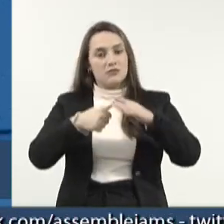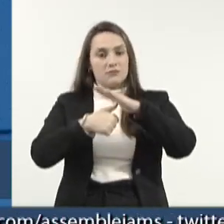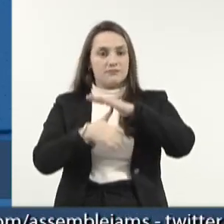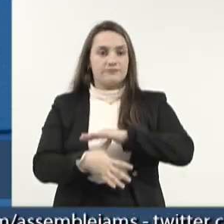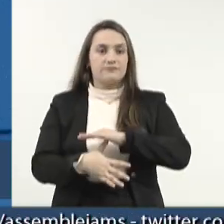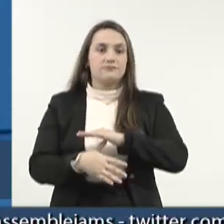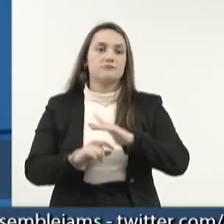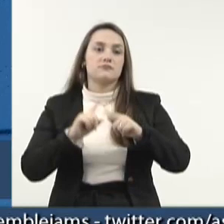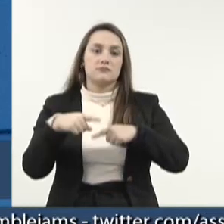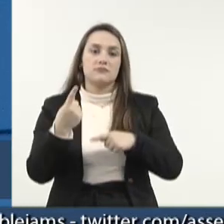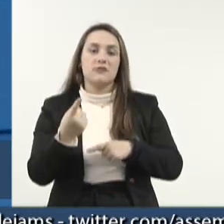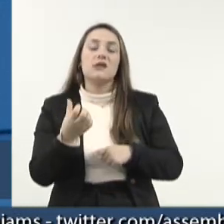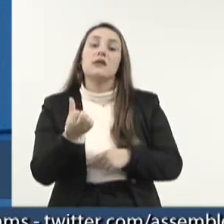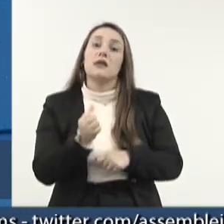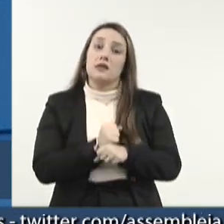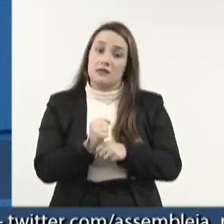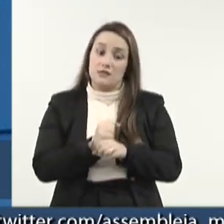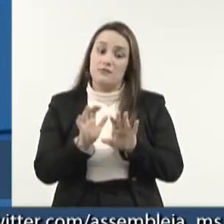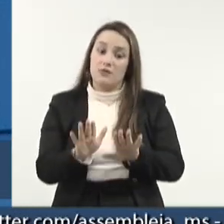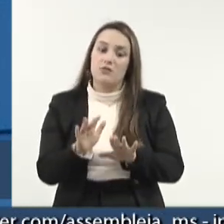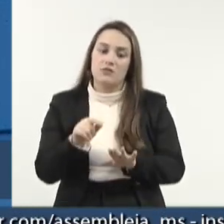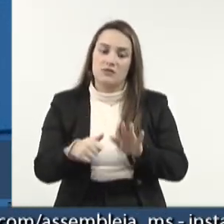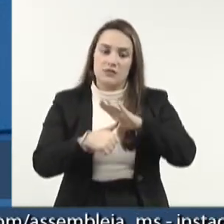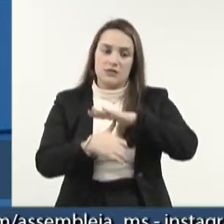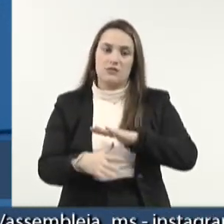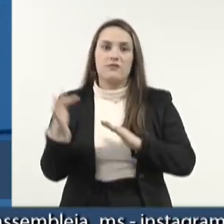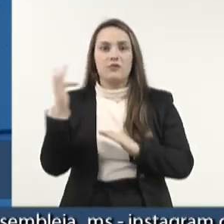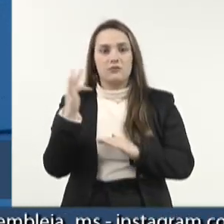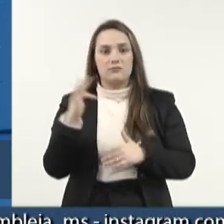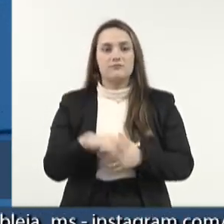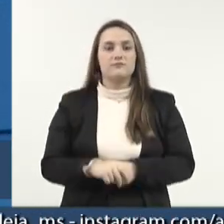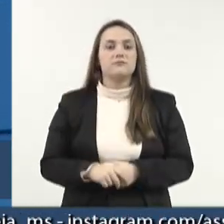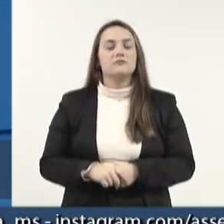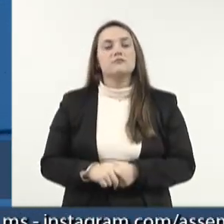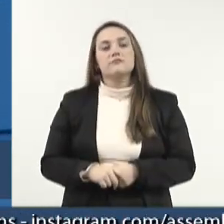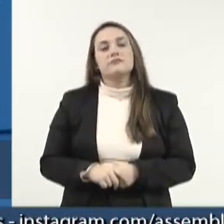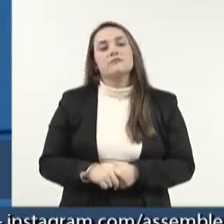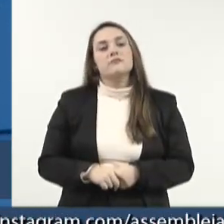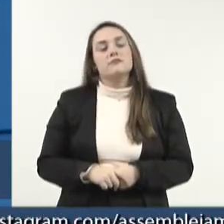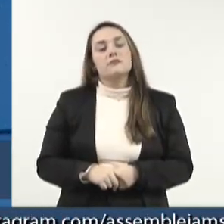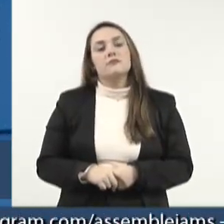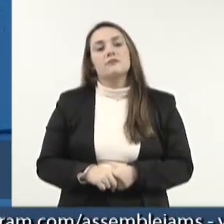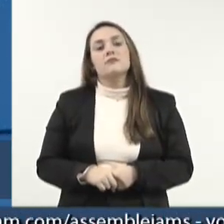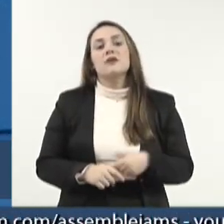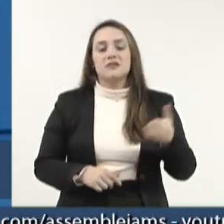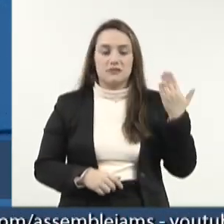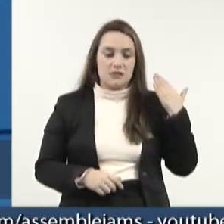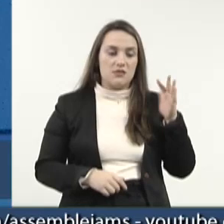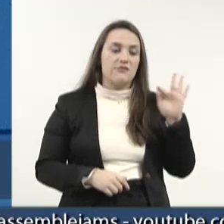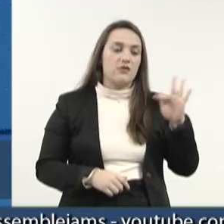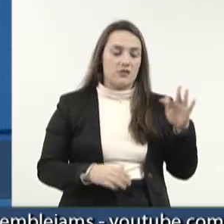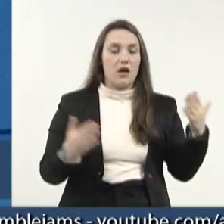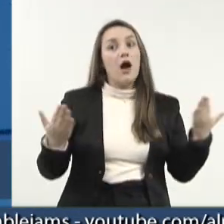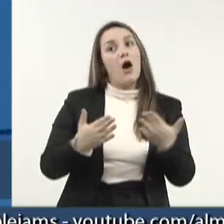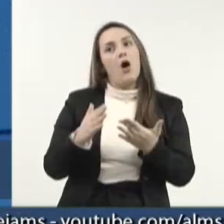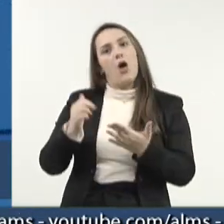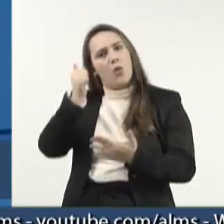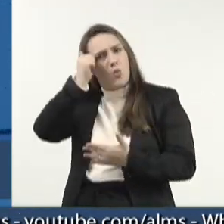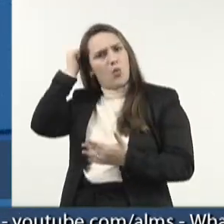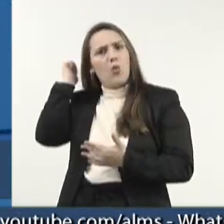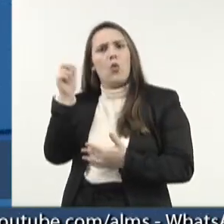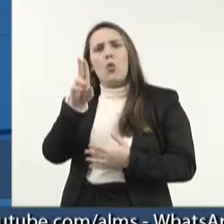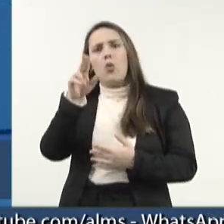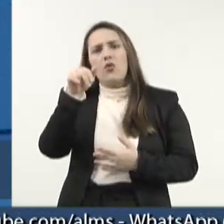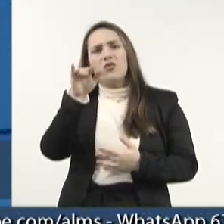por 6 anos, foi o responsável pela transformação da instituição em universidade federal, foi diretor científico